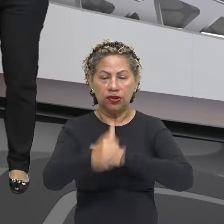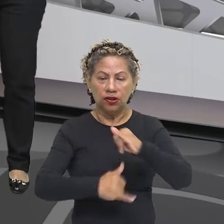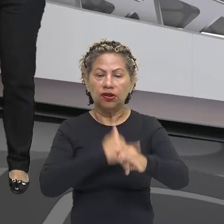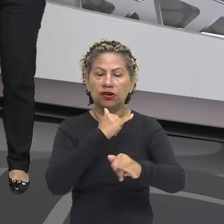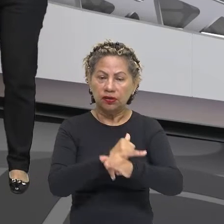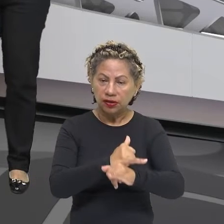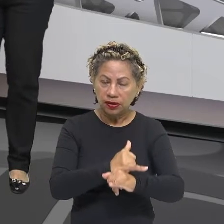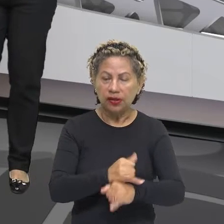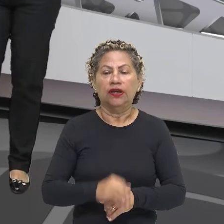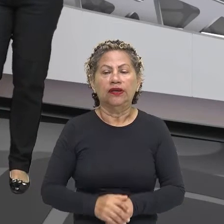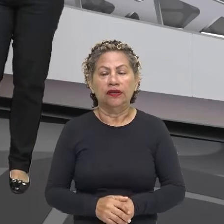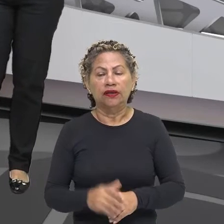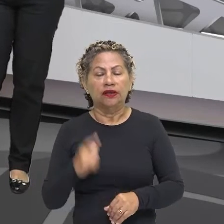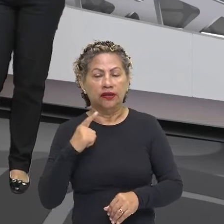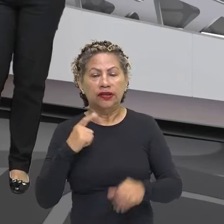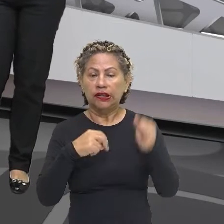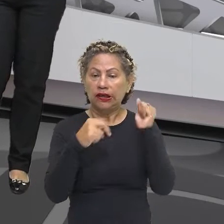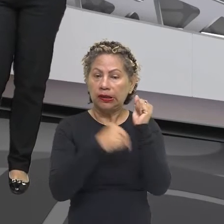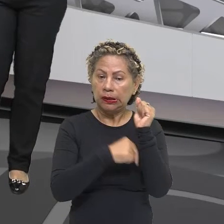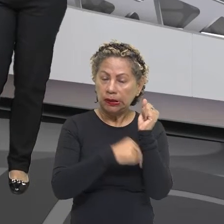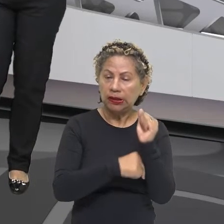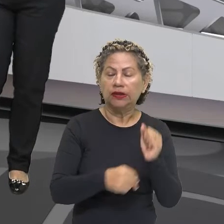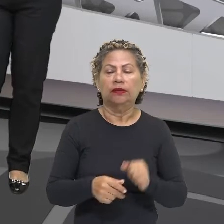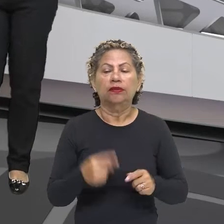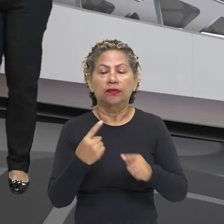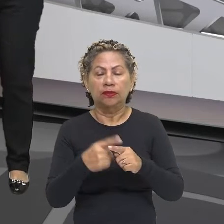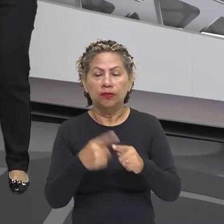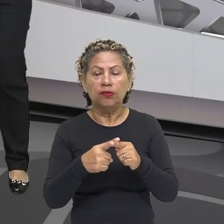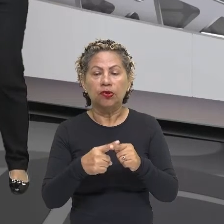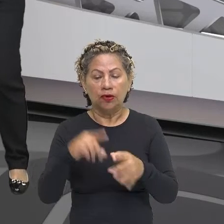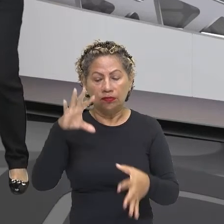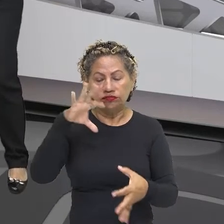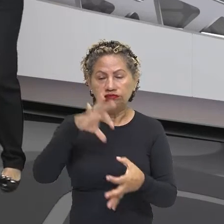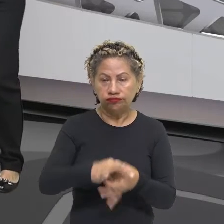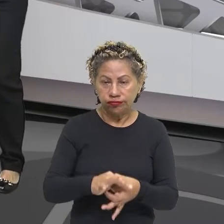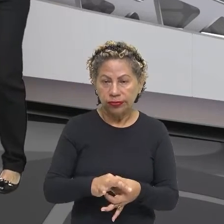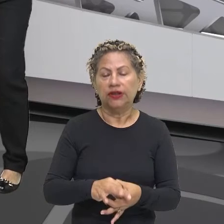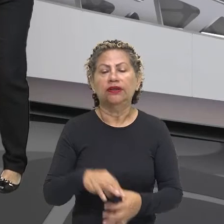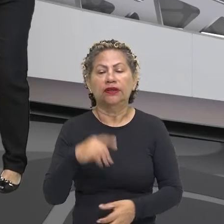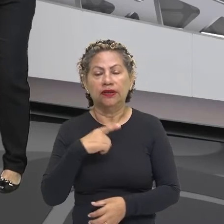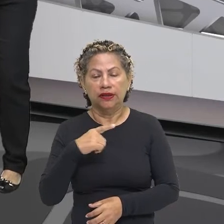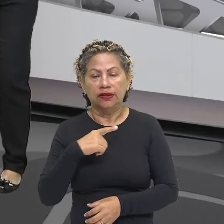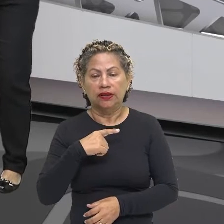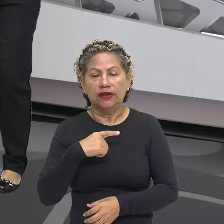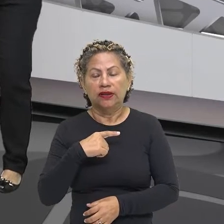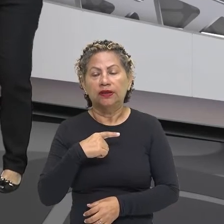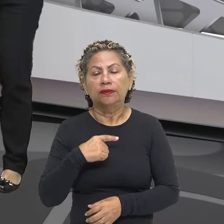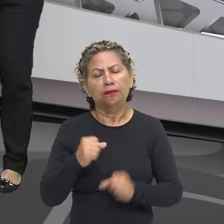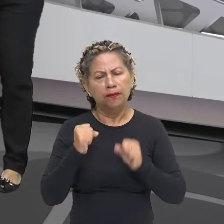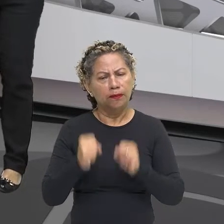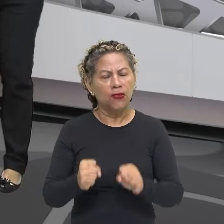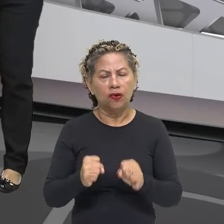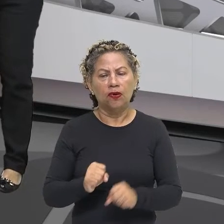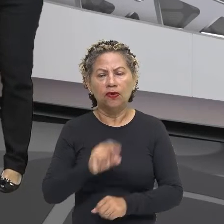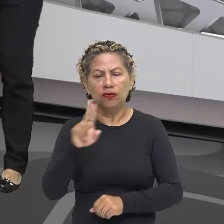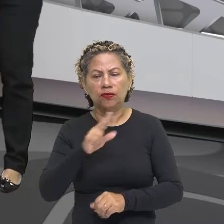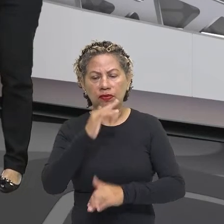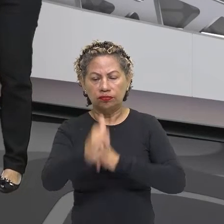do inglês Virtual Private Network, que em português significa rede